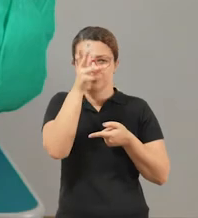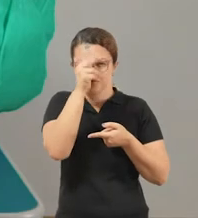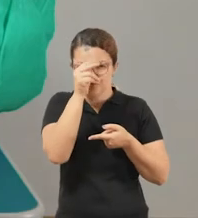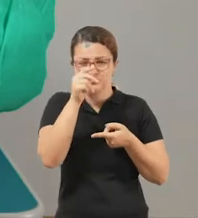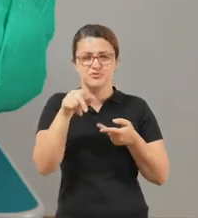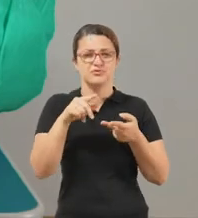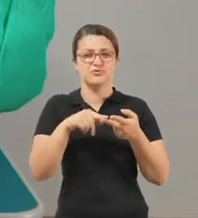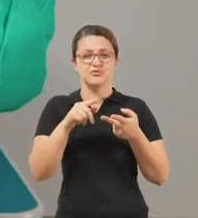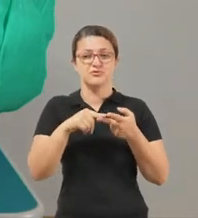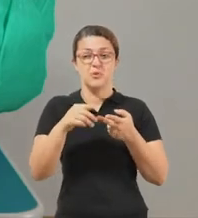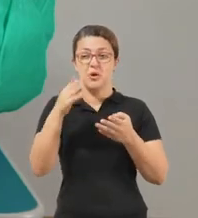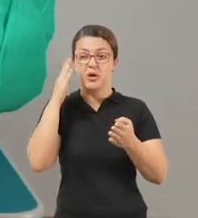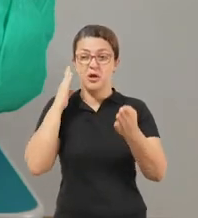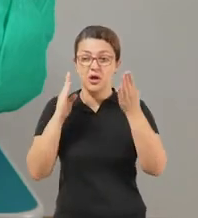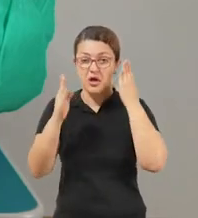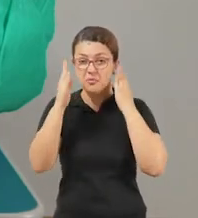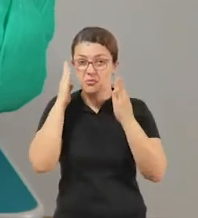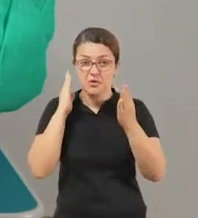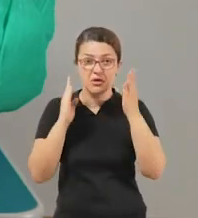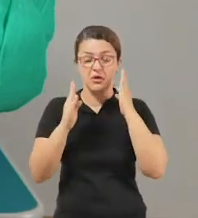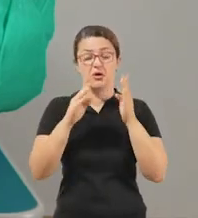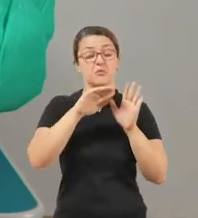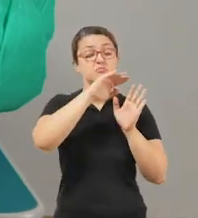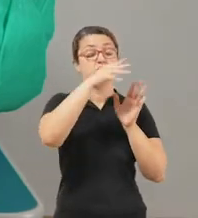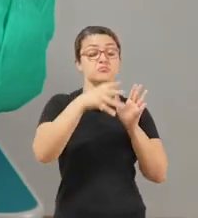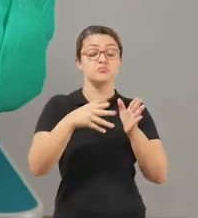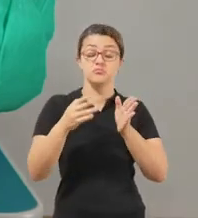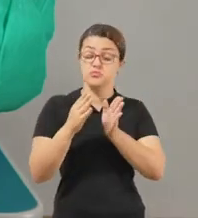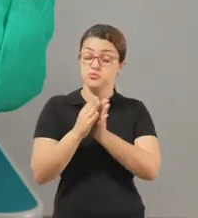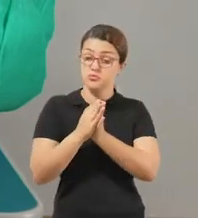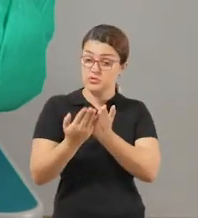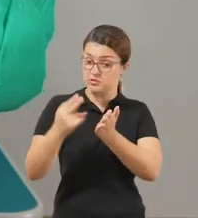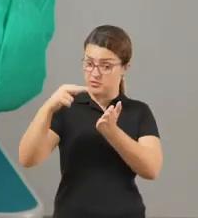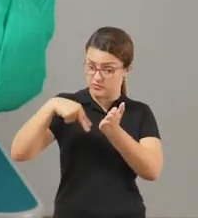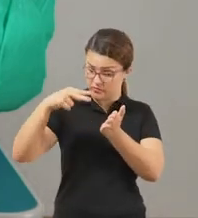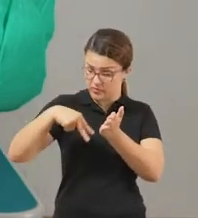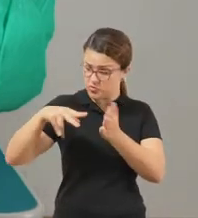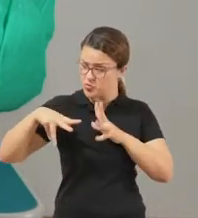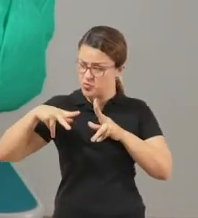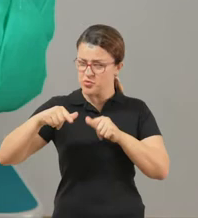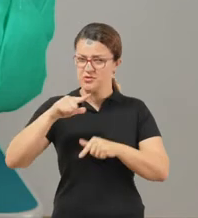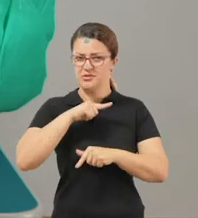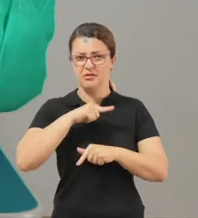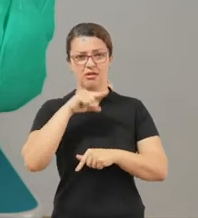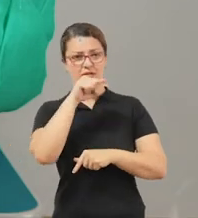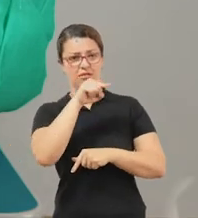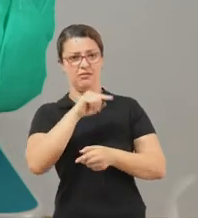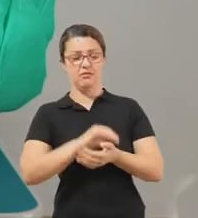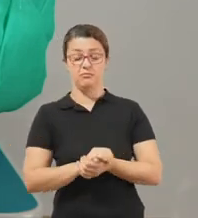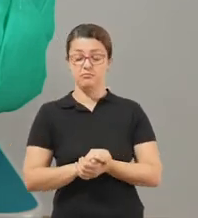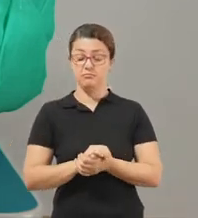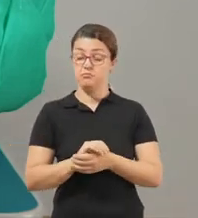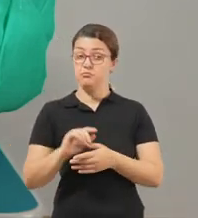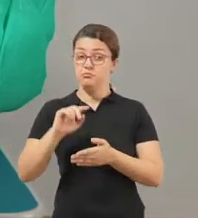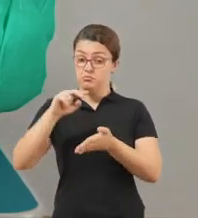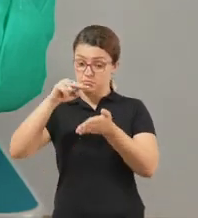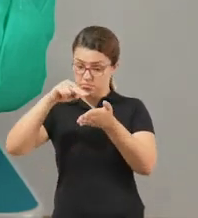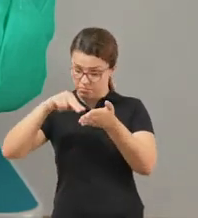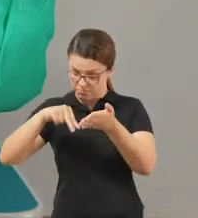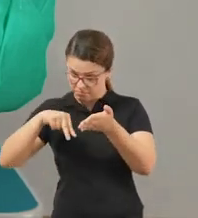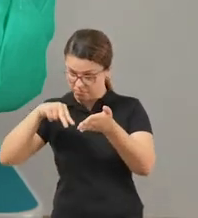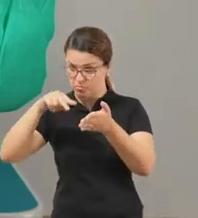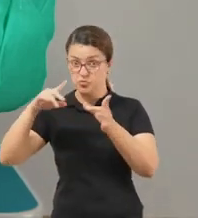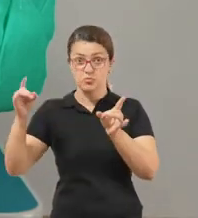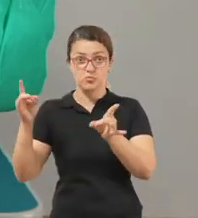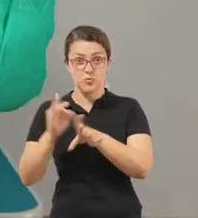vão fazer a leitura do livro e descobrir tudo o que tem em cima daquela serra. Depois de feita a leitura, converse com a